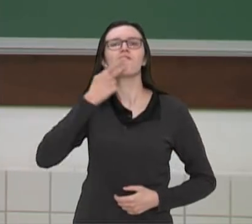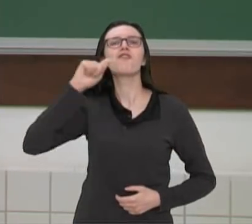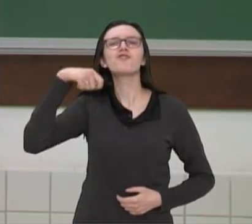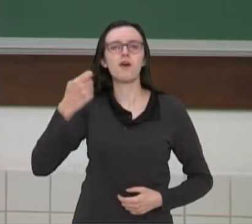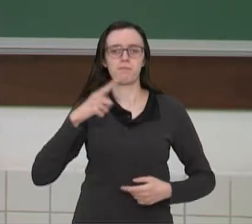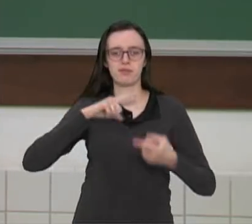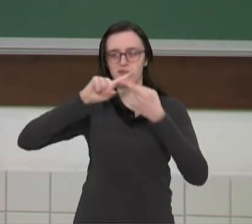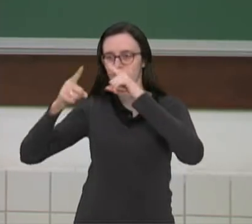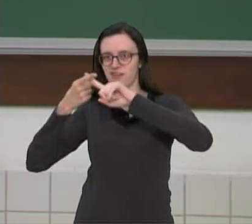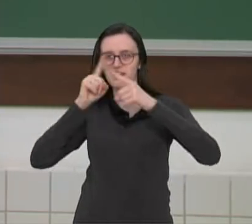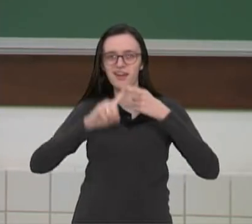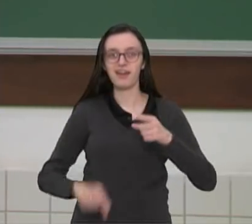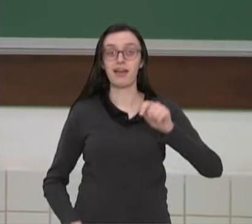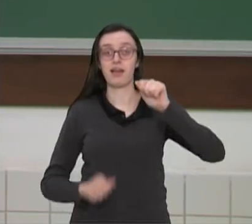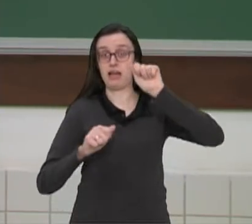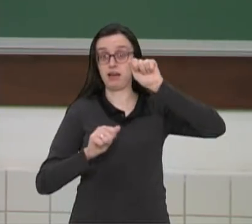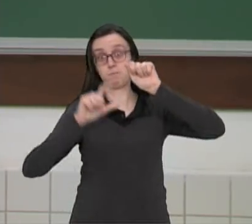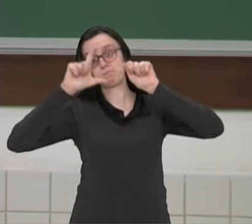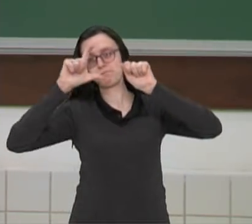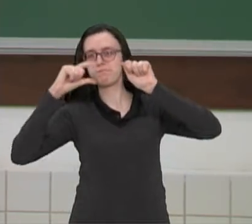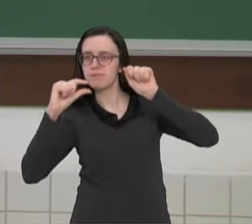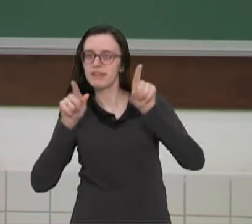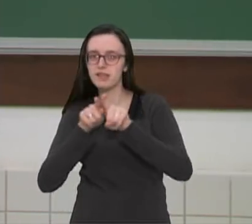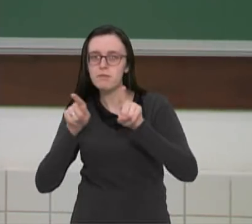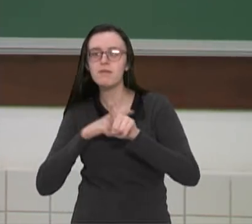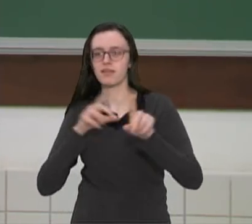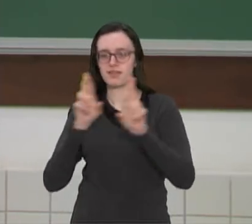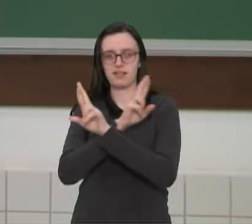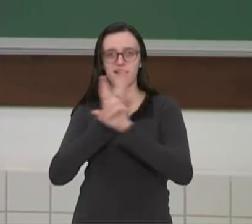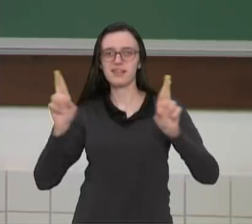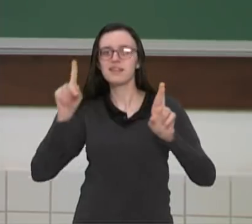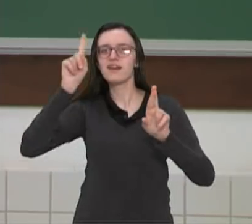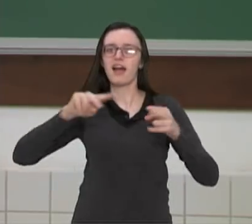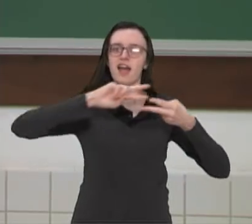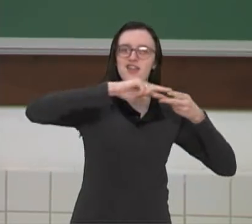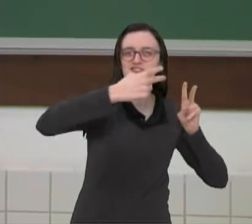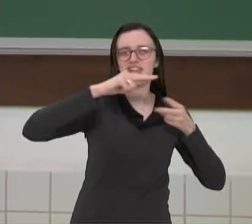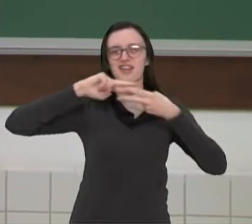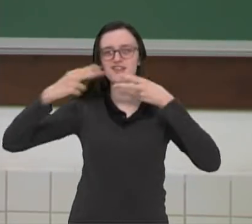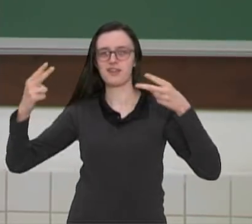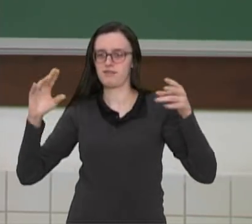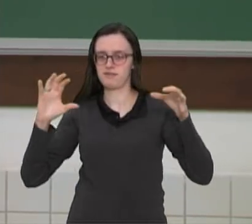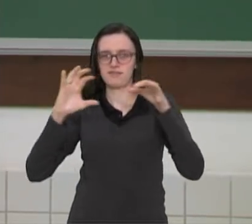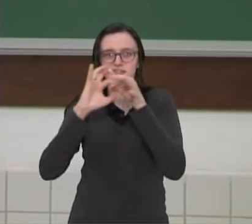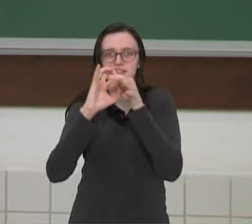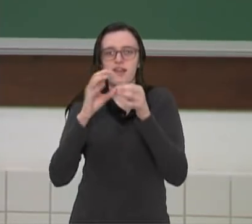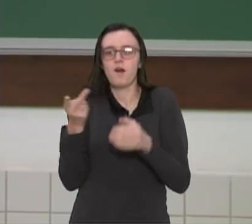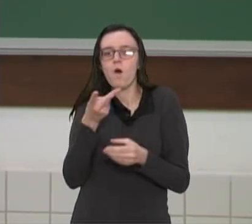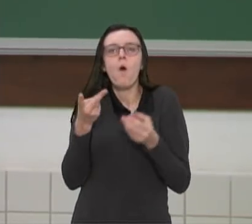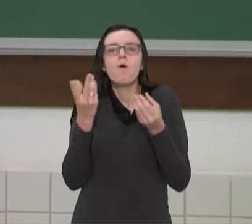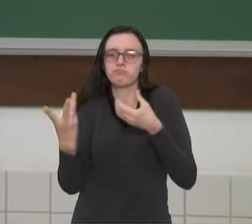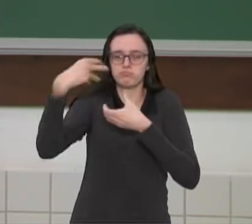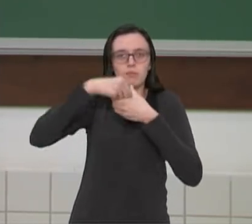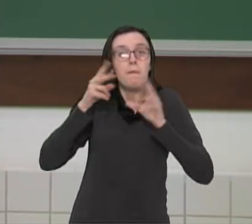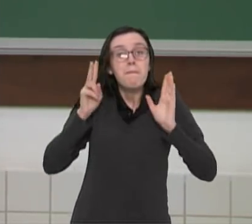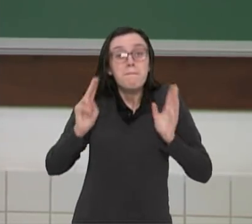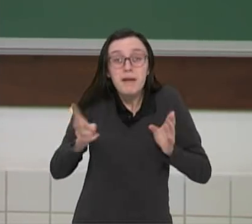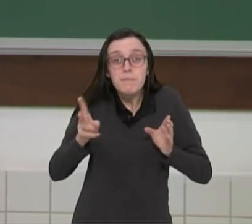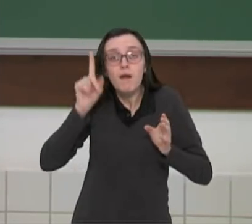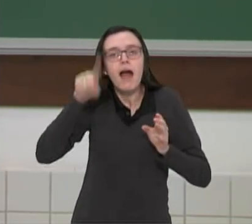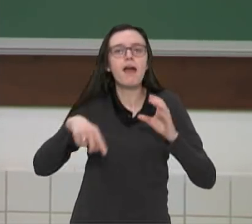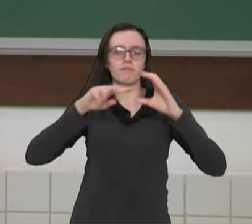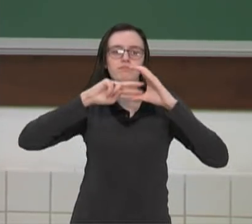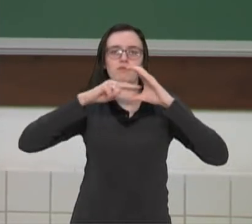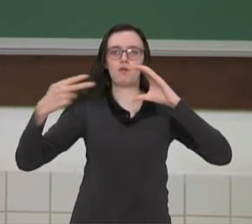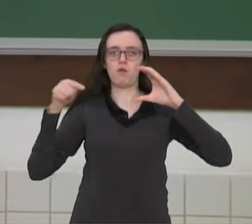cruzamentos, razão-azinho, ligação gênica, a gente falou na última aula, né? Mostrou quando os genes estão no mesmo cromossomo. Hoje a gente